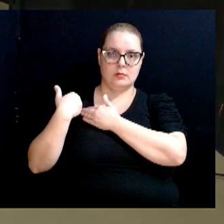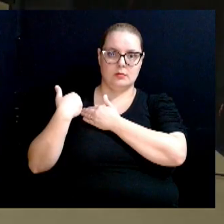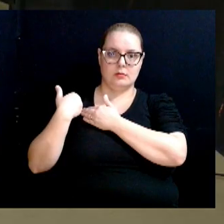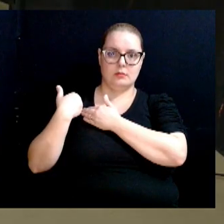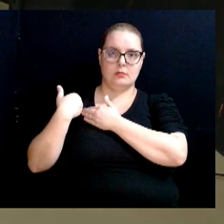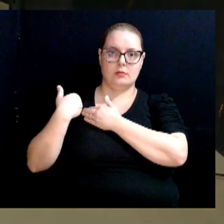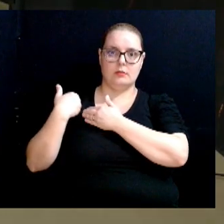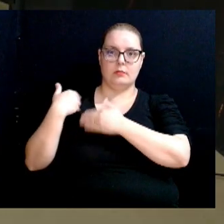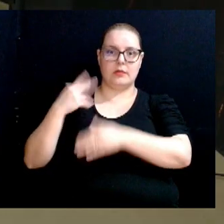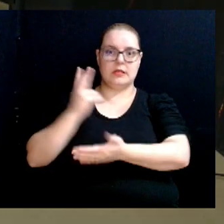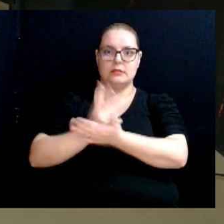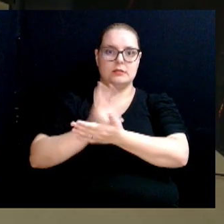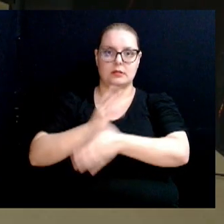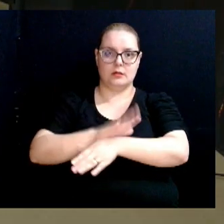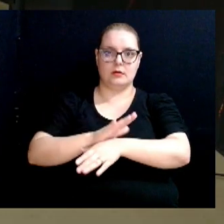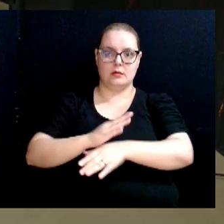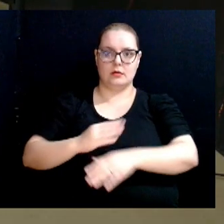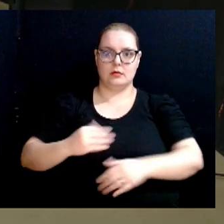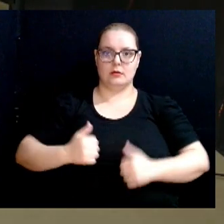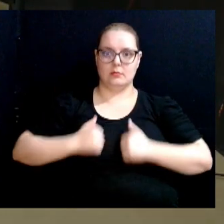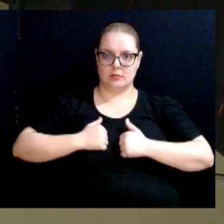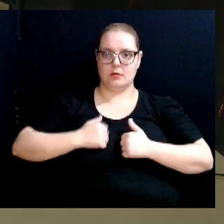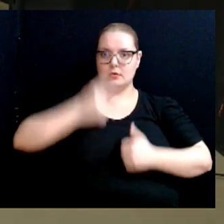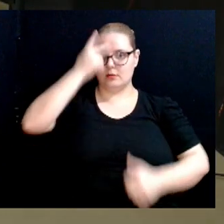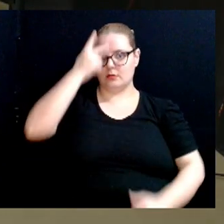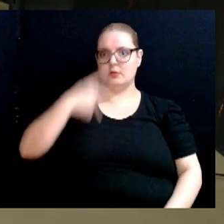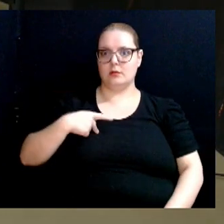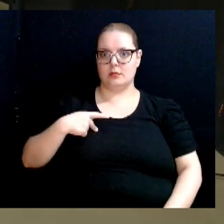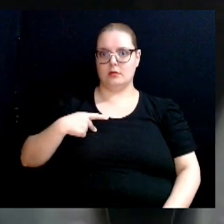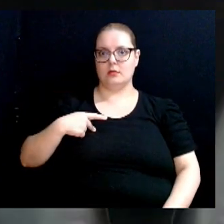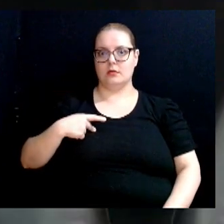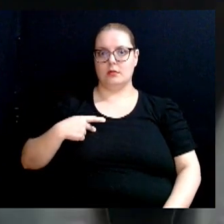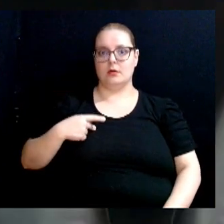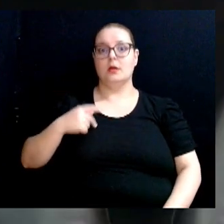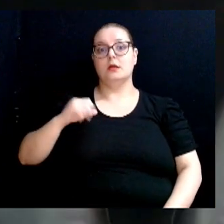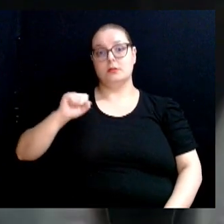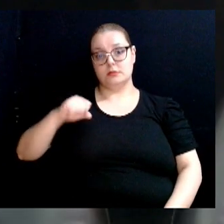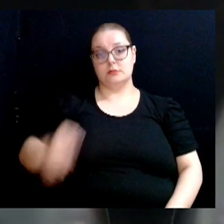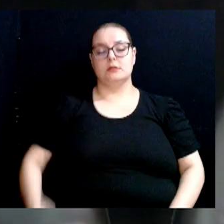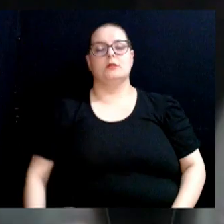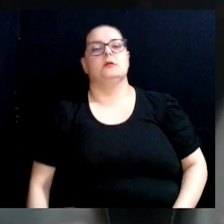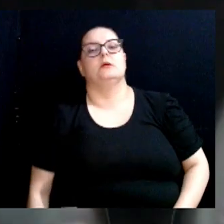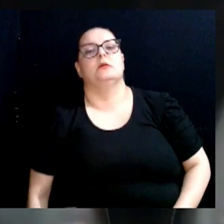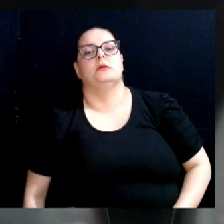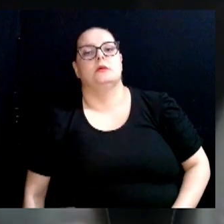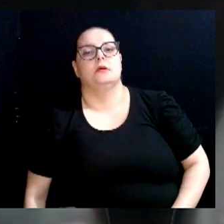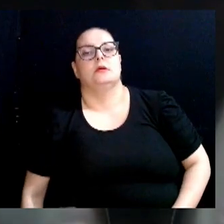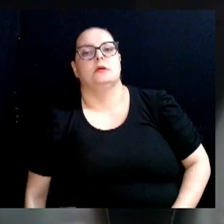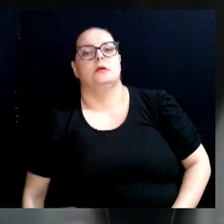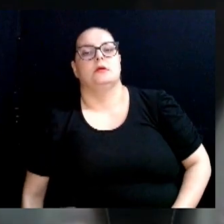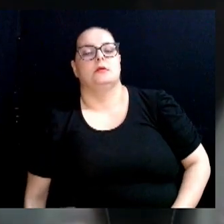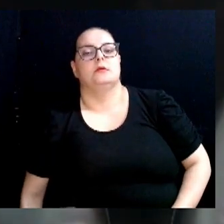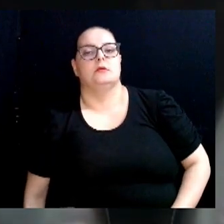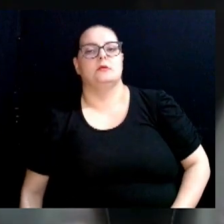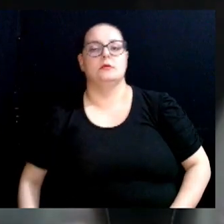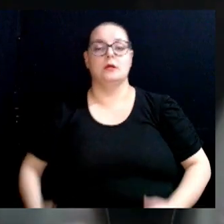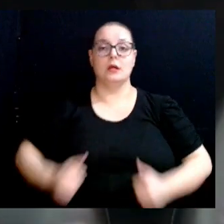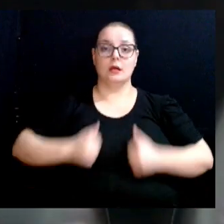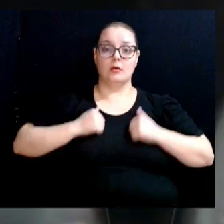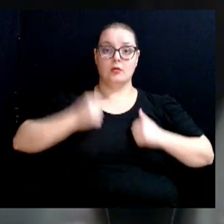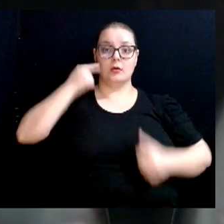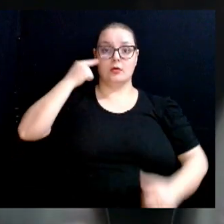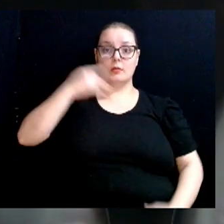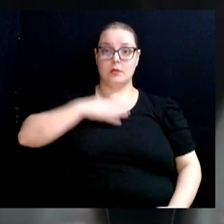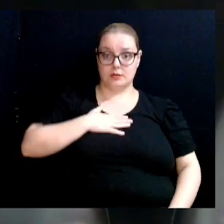de individual, é da persona, é isso? Exatamente. A autoestima, ela vem daquilo que eu penso de mim. Tá. Né? O outro pode